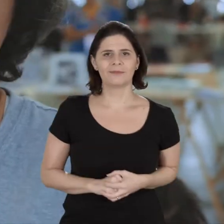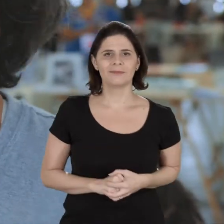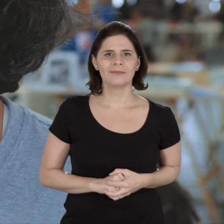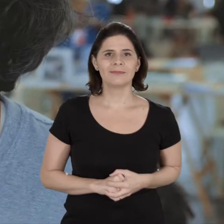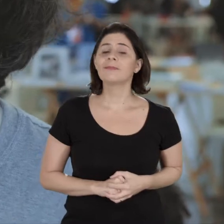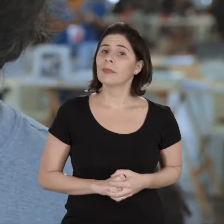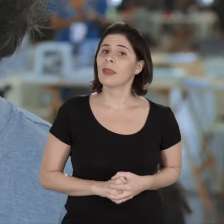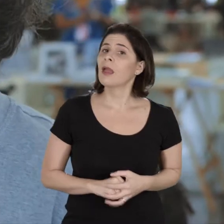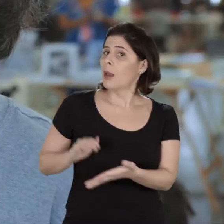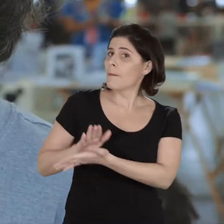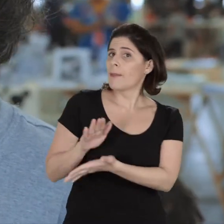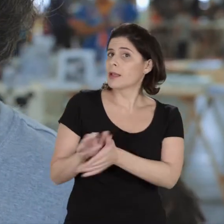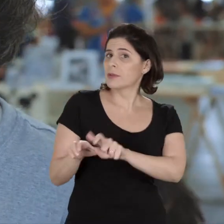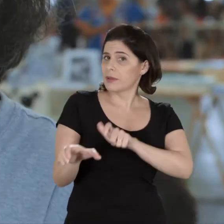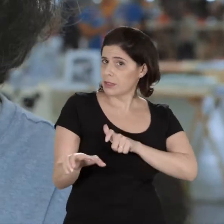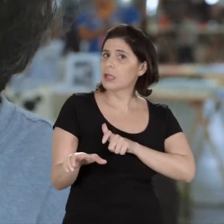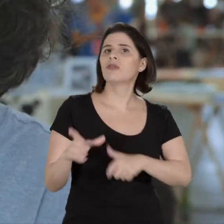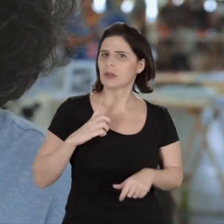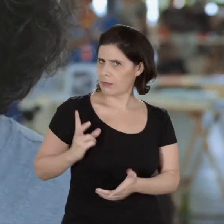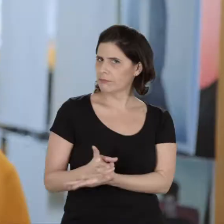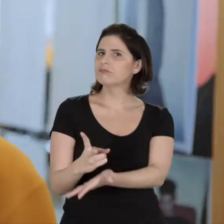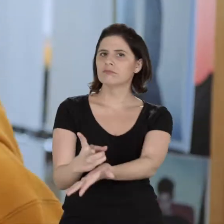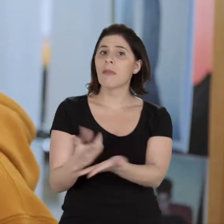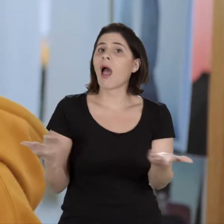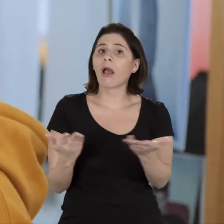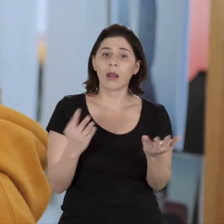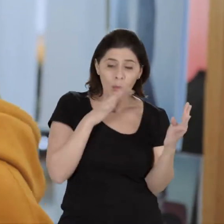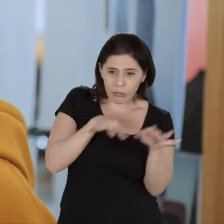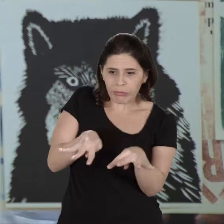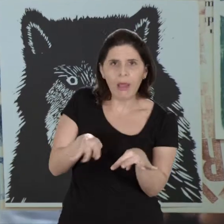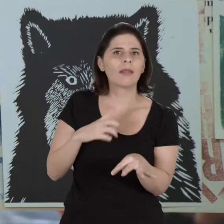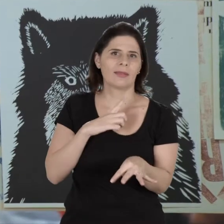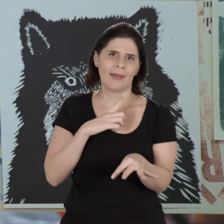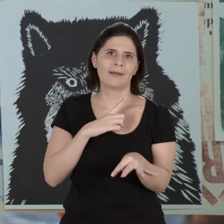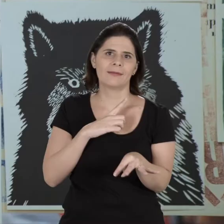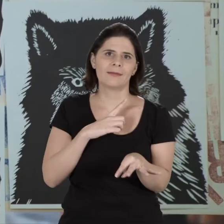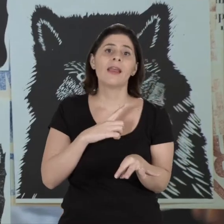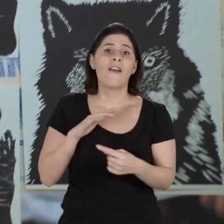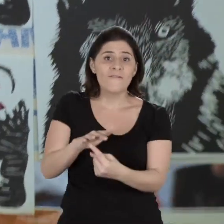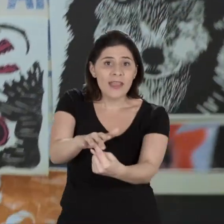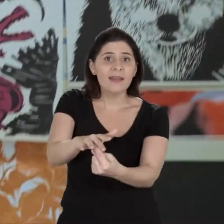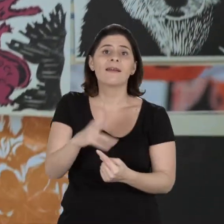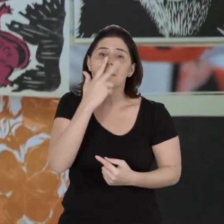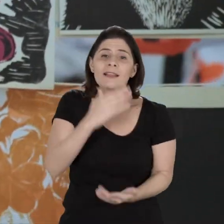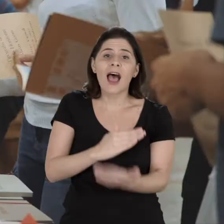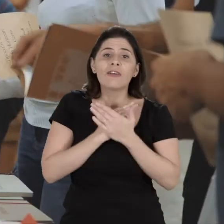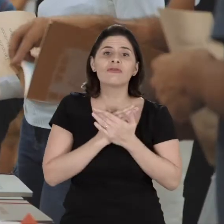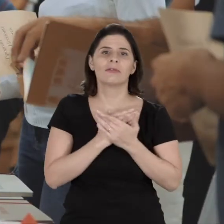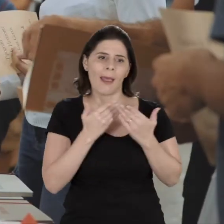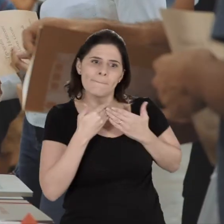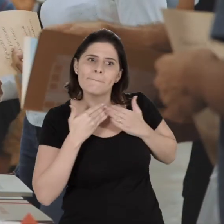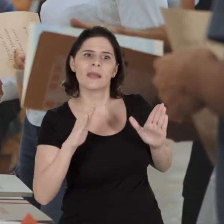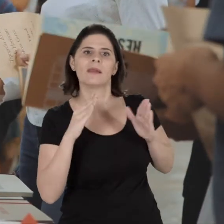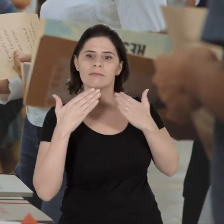ela sempre existiu. Eu acho que agora a diferença é que tem ganhado visibilidade. Eu acho que as feiras têm um papel de abrir espaço, subverter